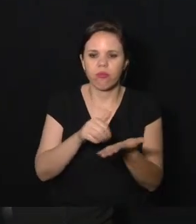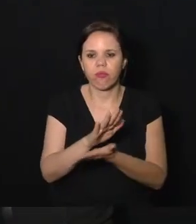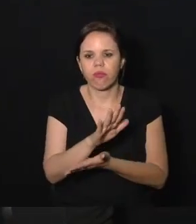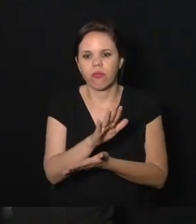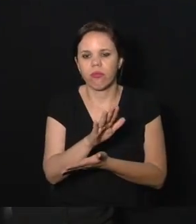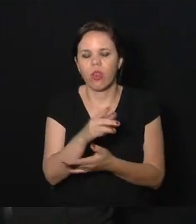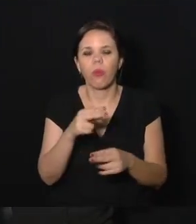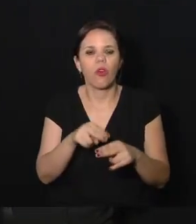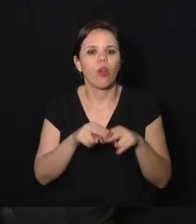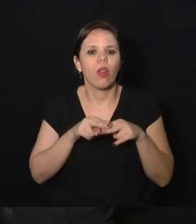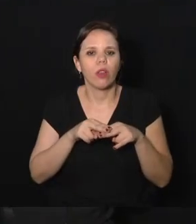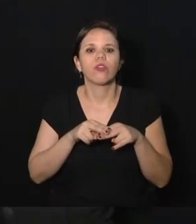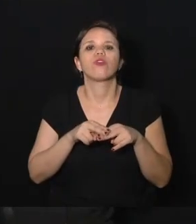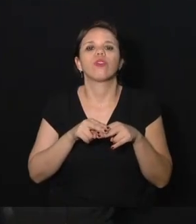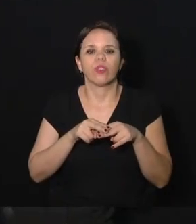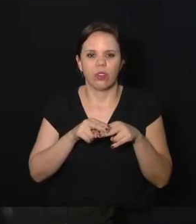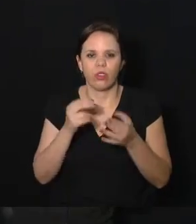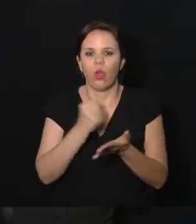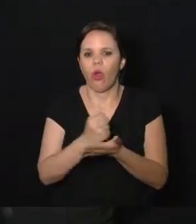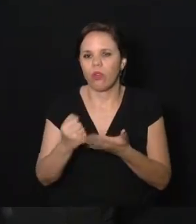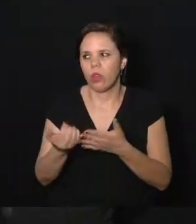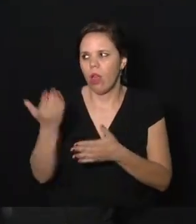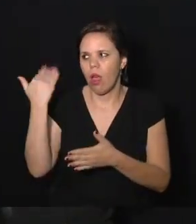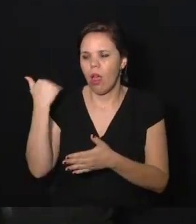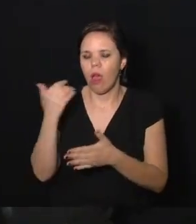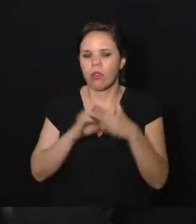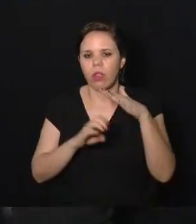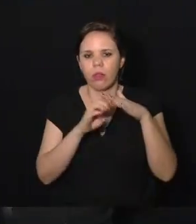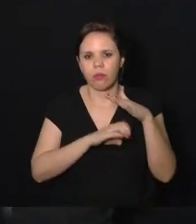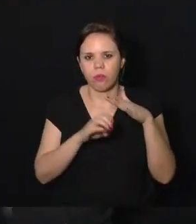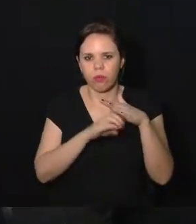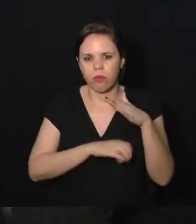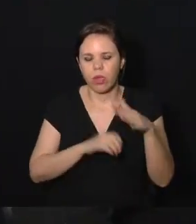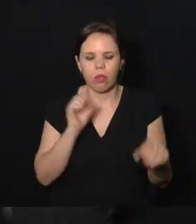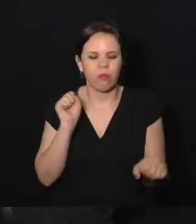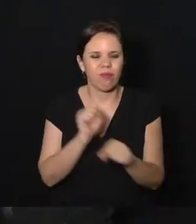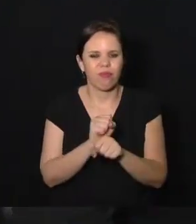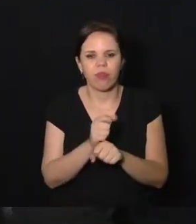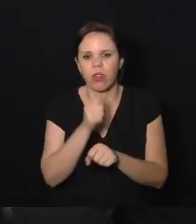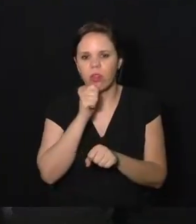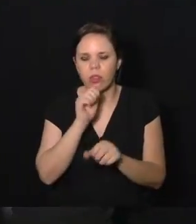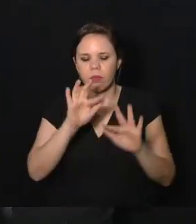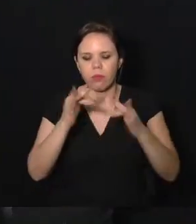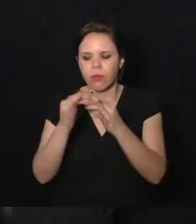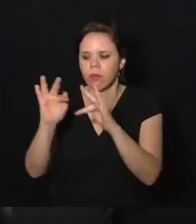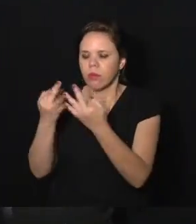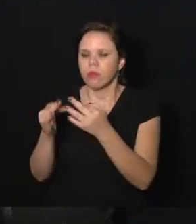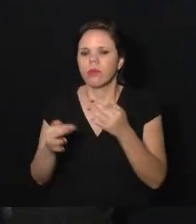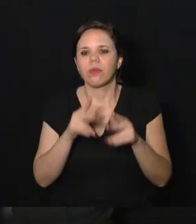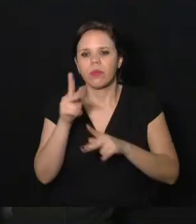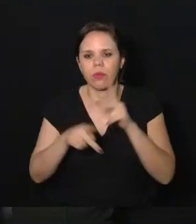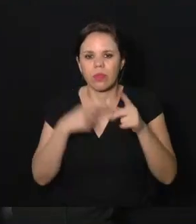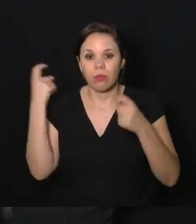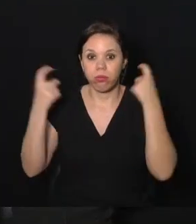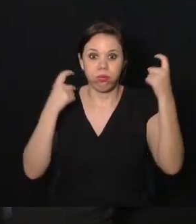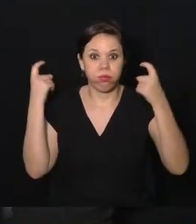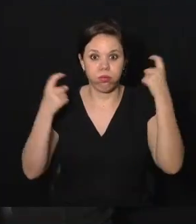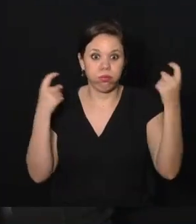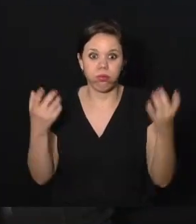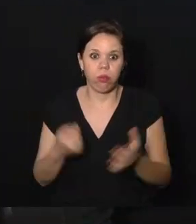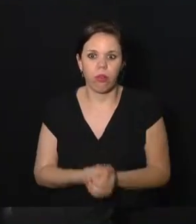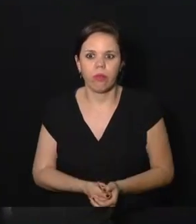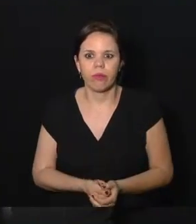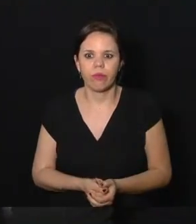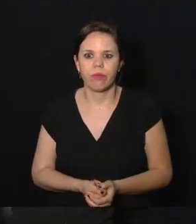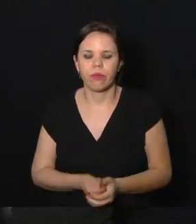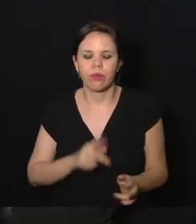da interrupção do contrato com a antiga empresa, o que deixou os familiares dos pacientes bastante preocupados. Essas